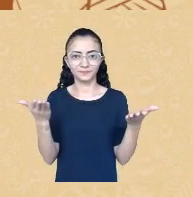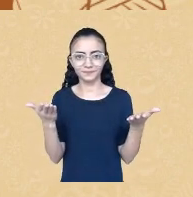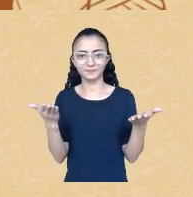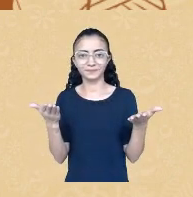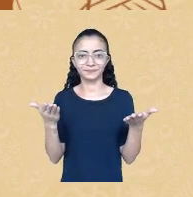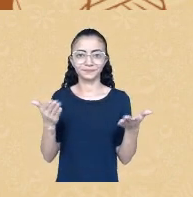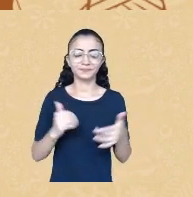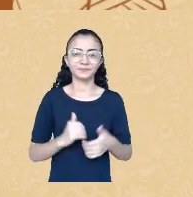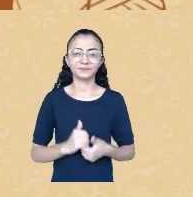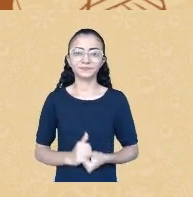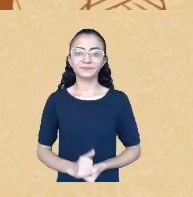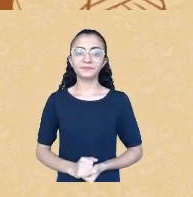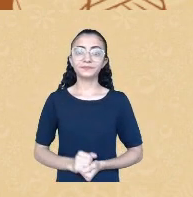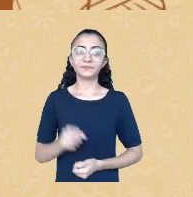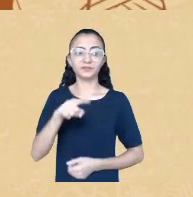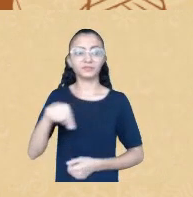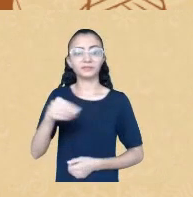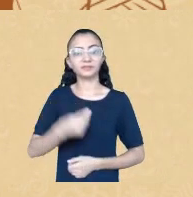todos presentes.